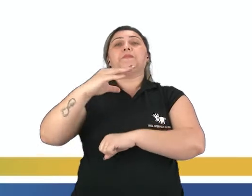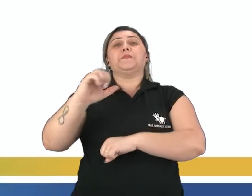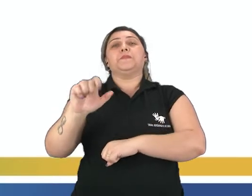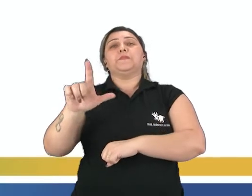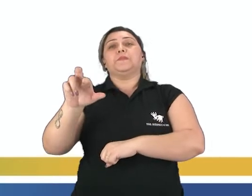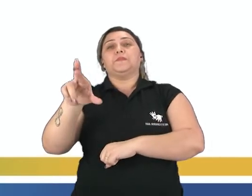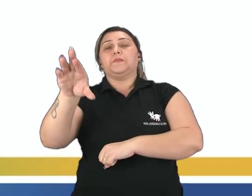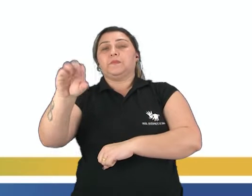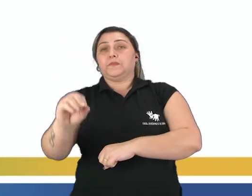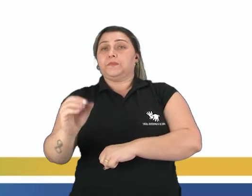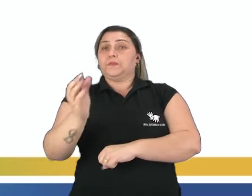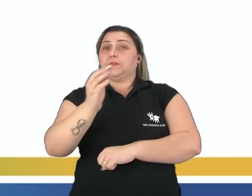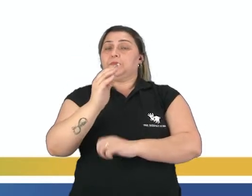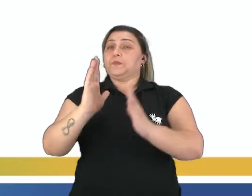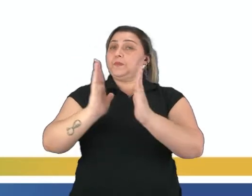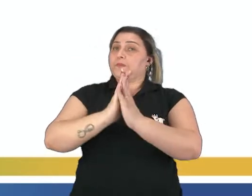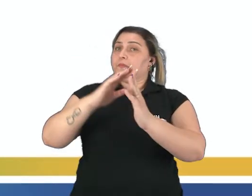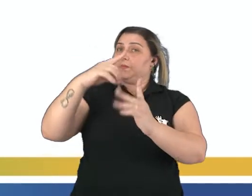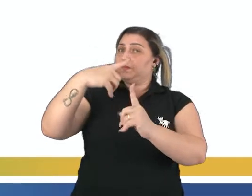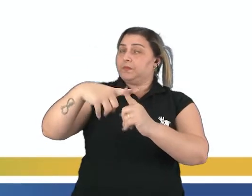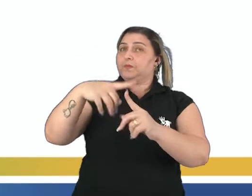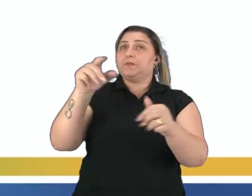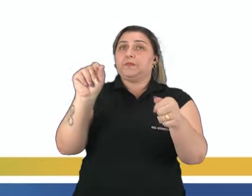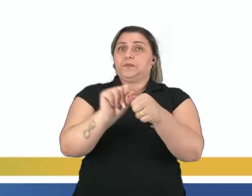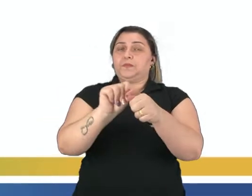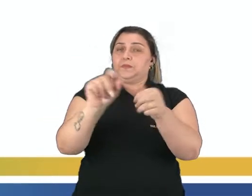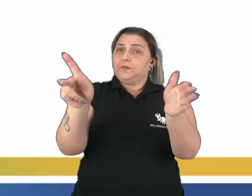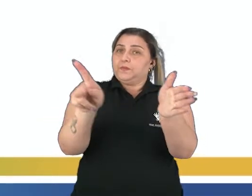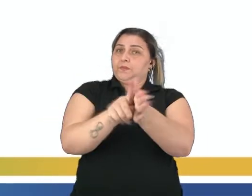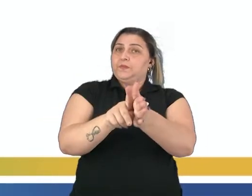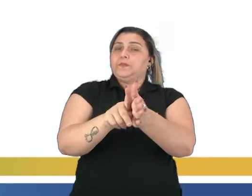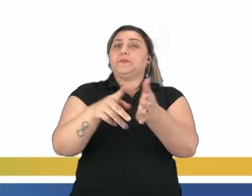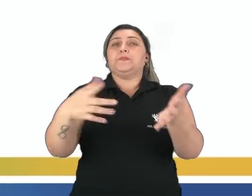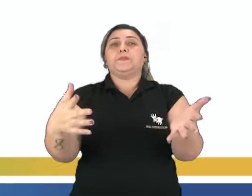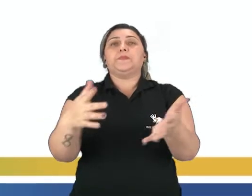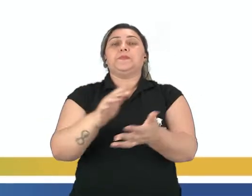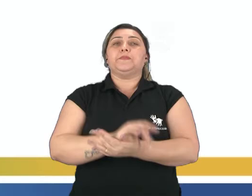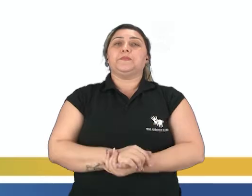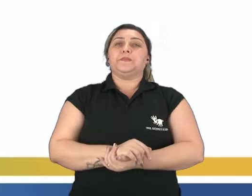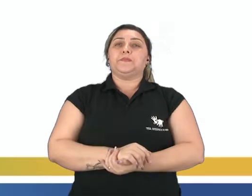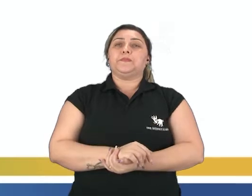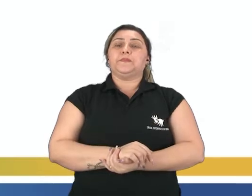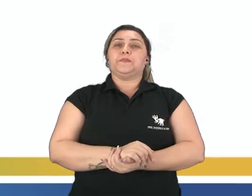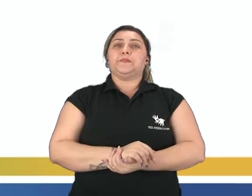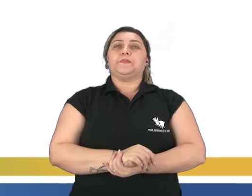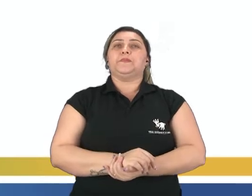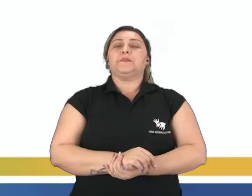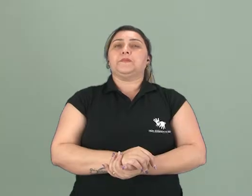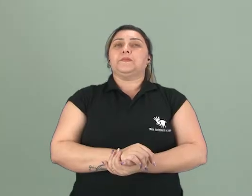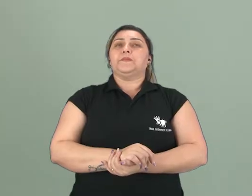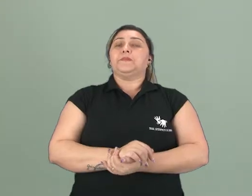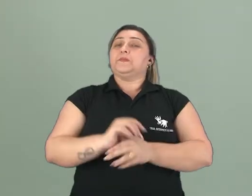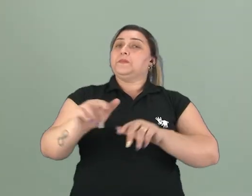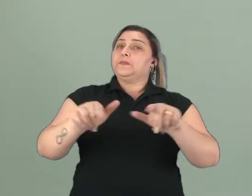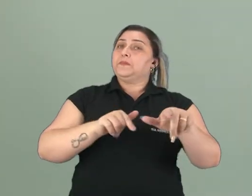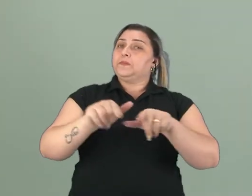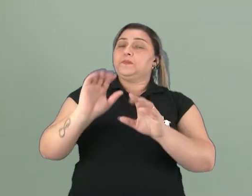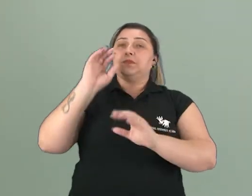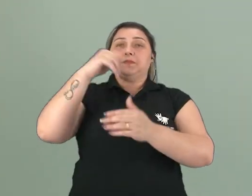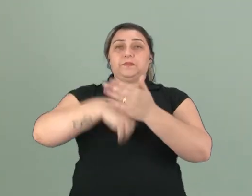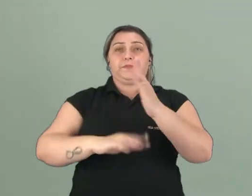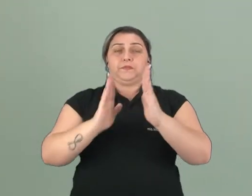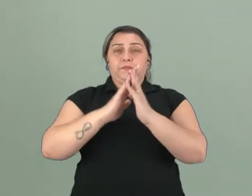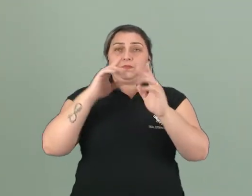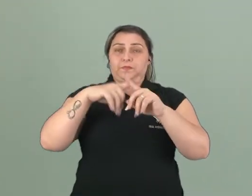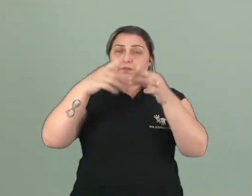ou seja, a igreja, aqueles que faziam parte, que eram membros e trabalhavam dentro